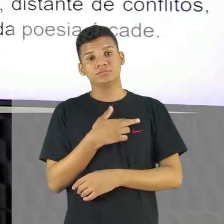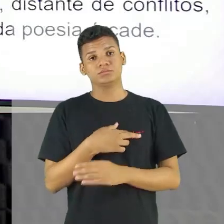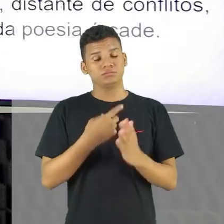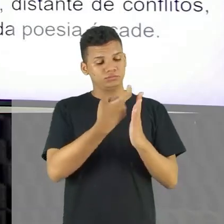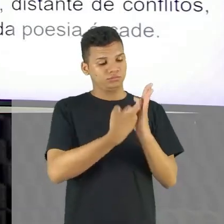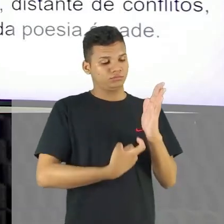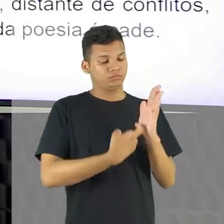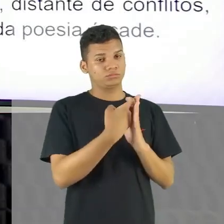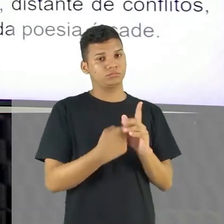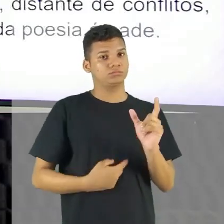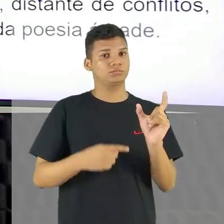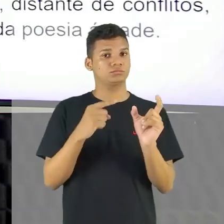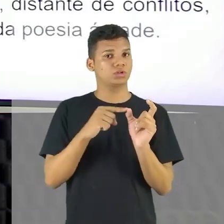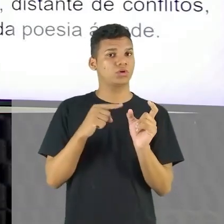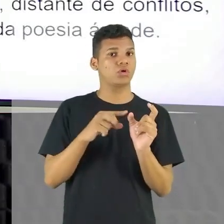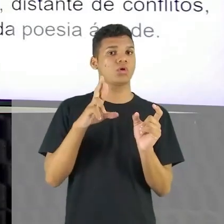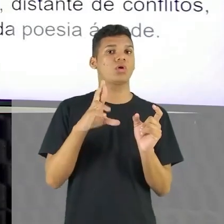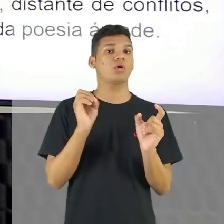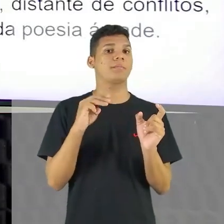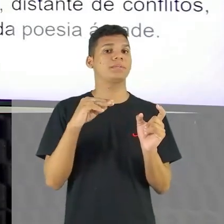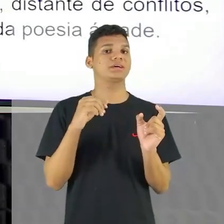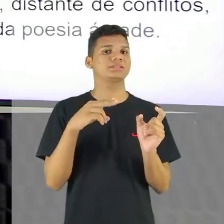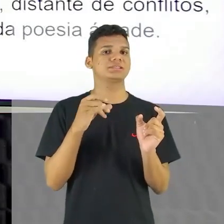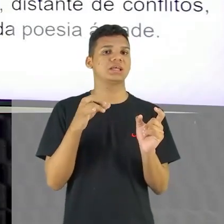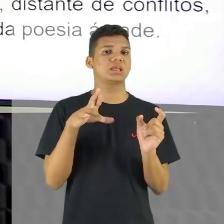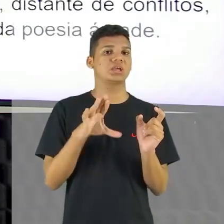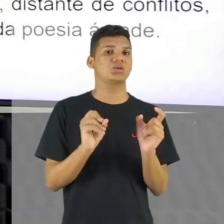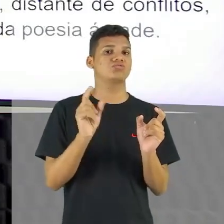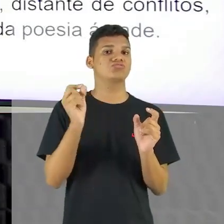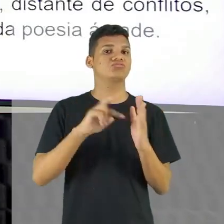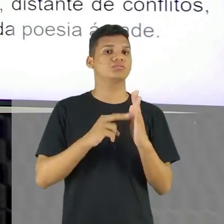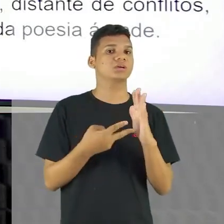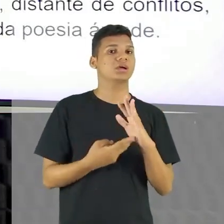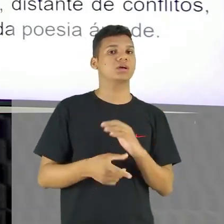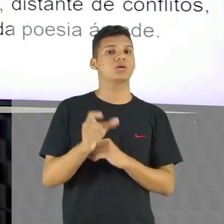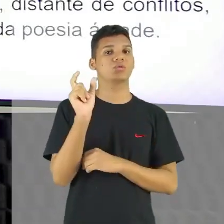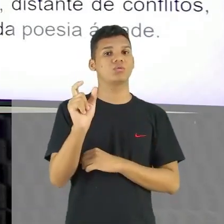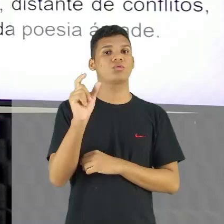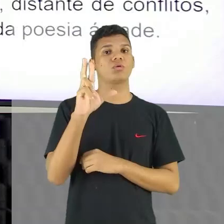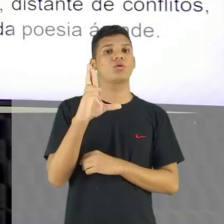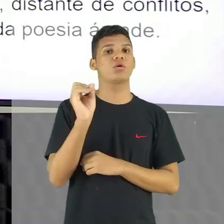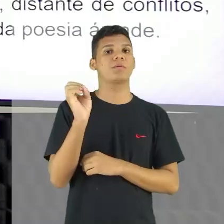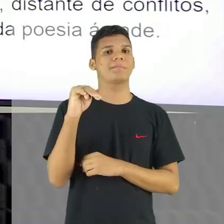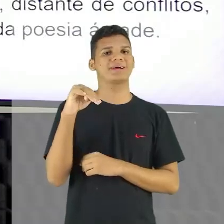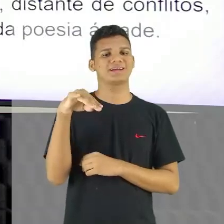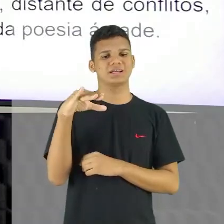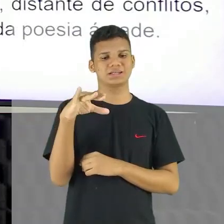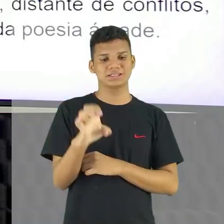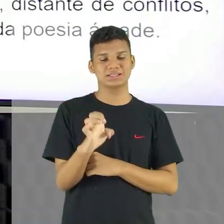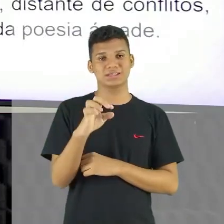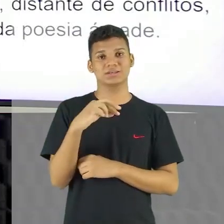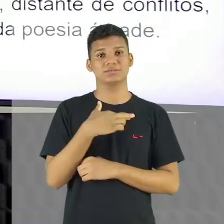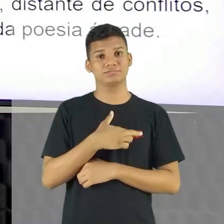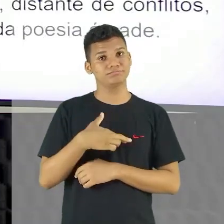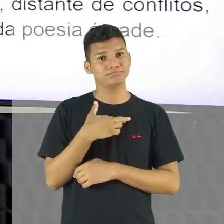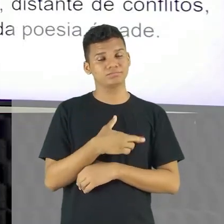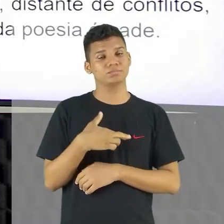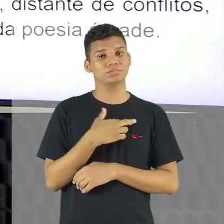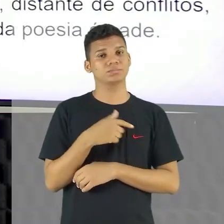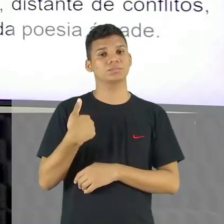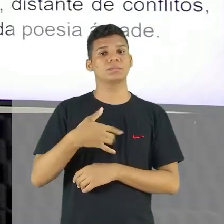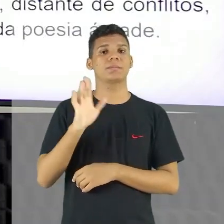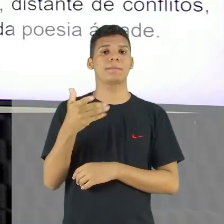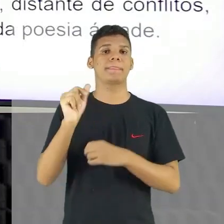O termo romanceiro vem de romance. E romance é uma tipologia, eu já